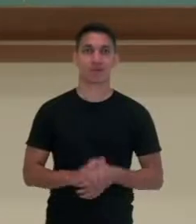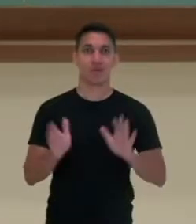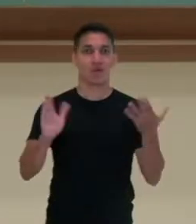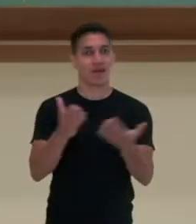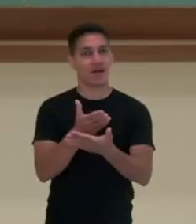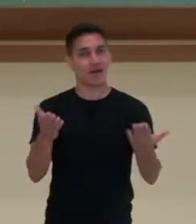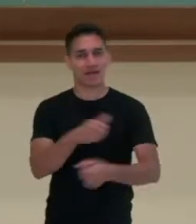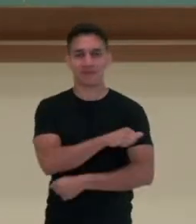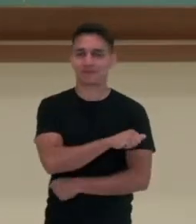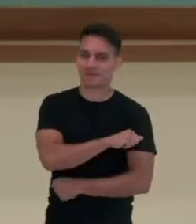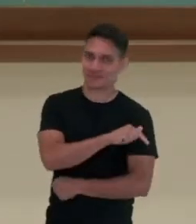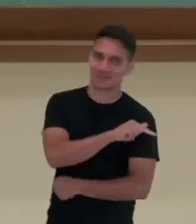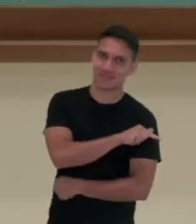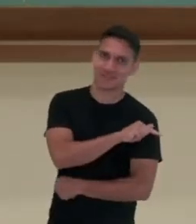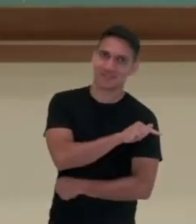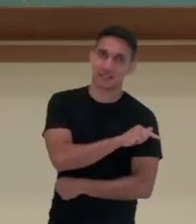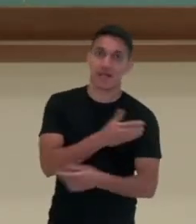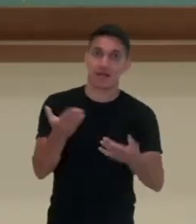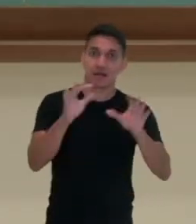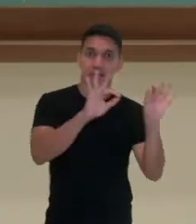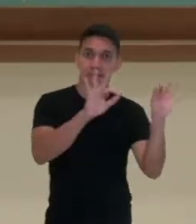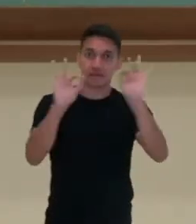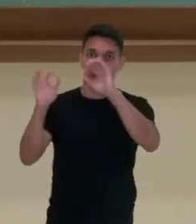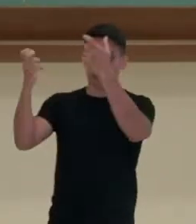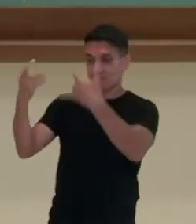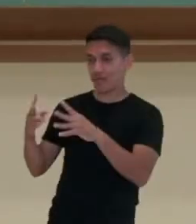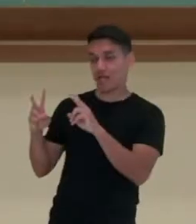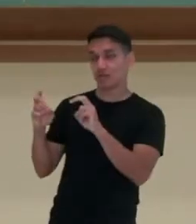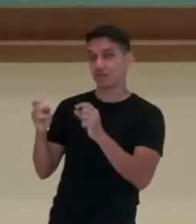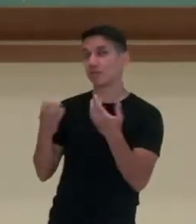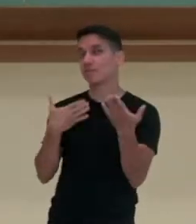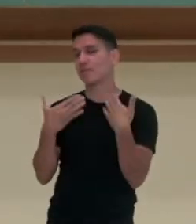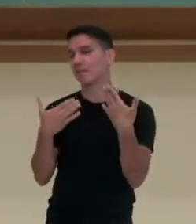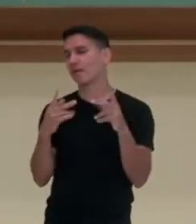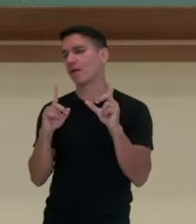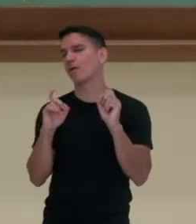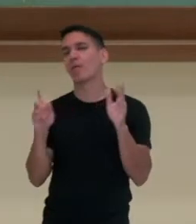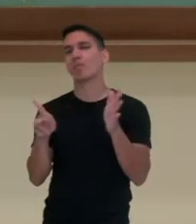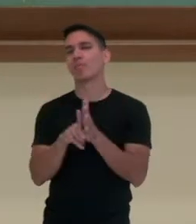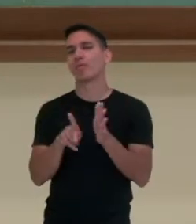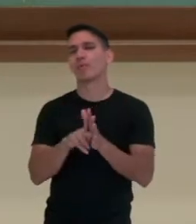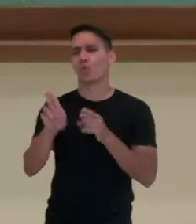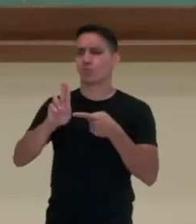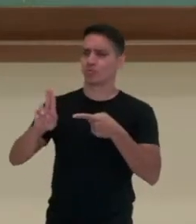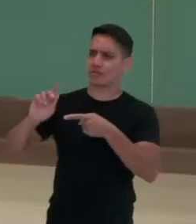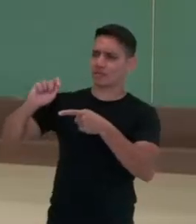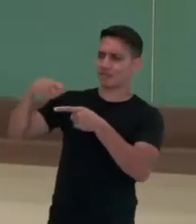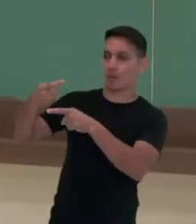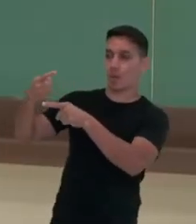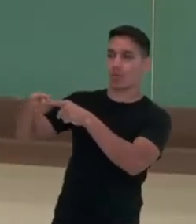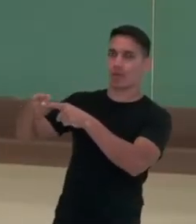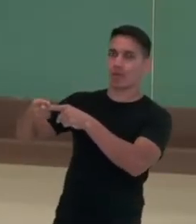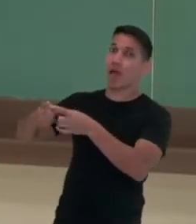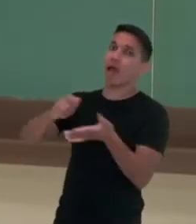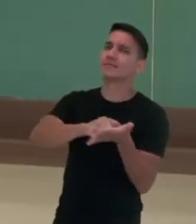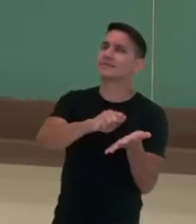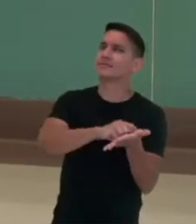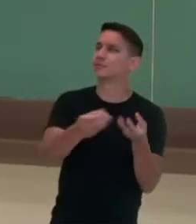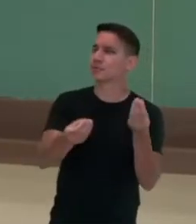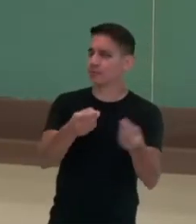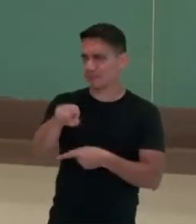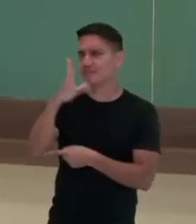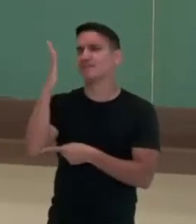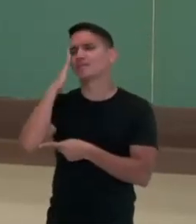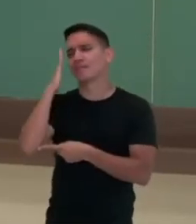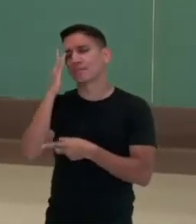Olá, estudantes do 7º ano. Neste vídeo vamos conversar sobre o uso dos porquês. Vocês provavelmente em algum momento já